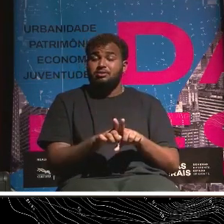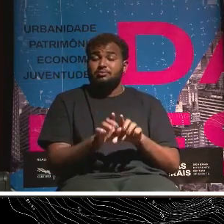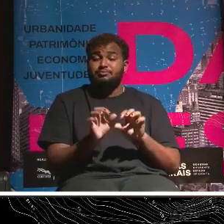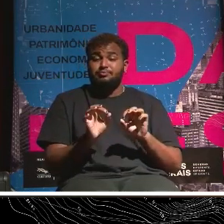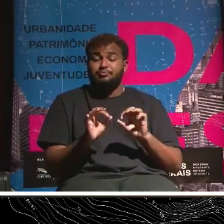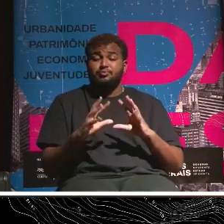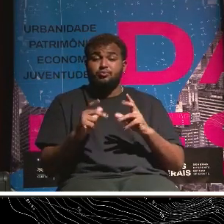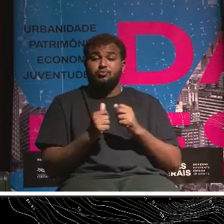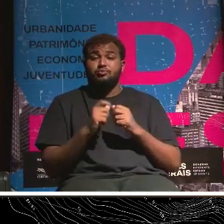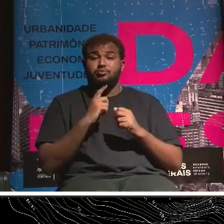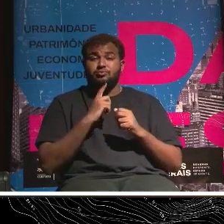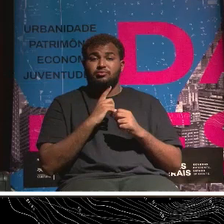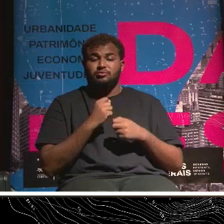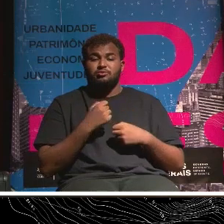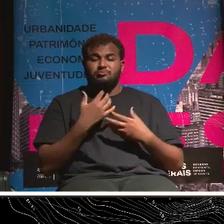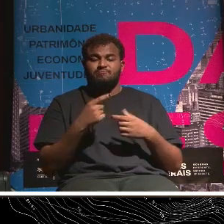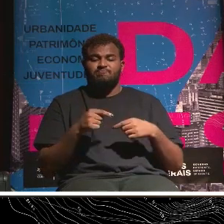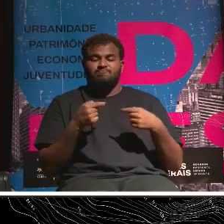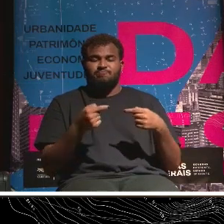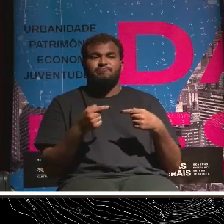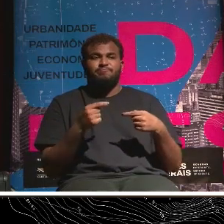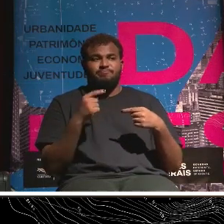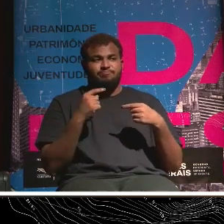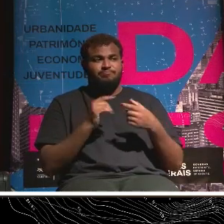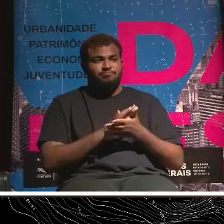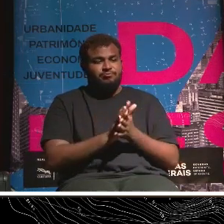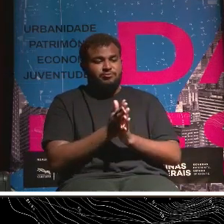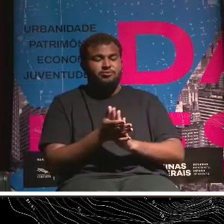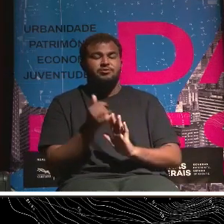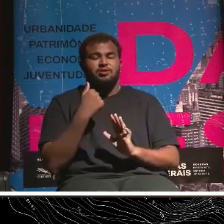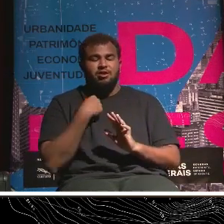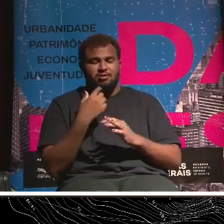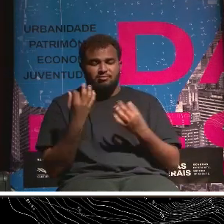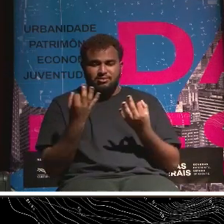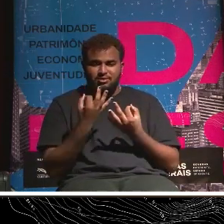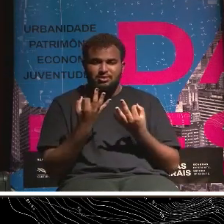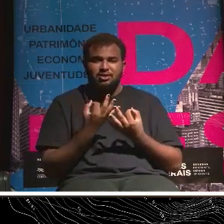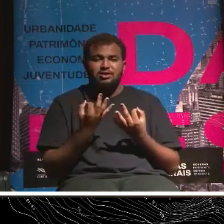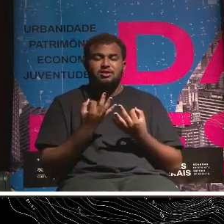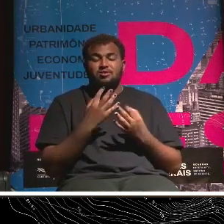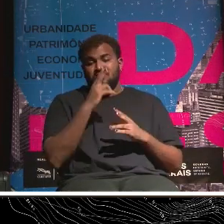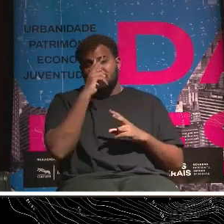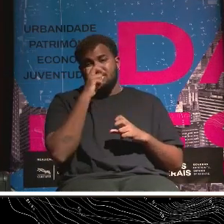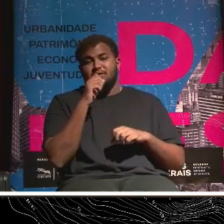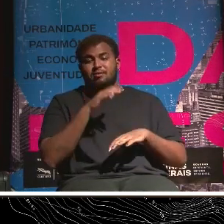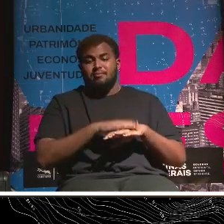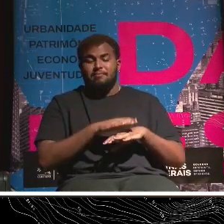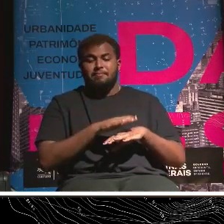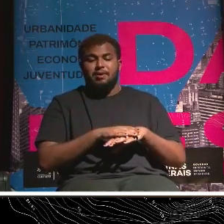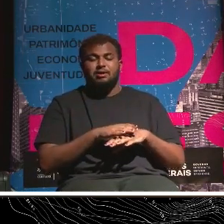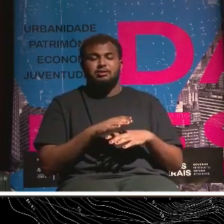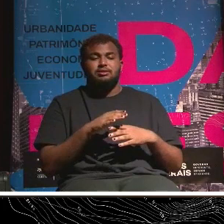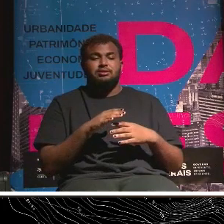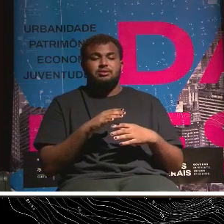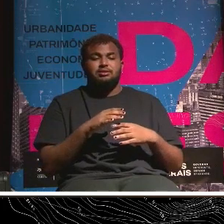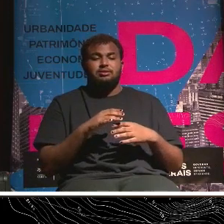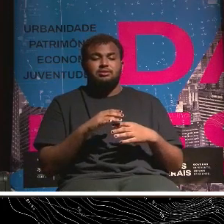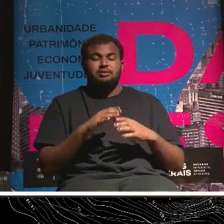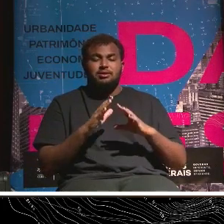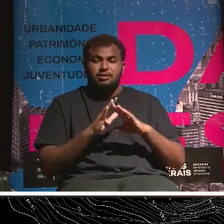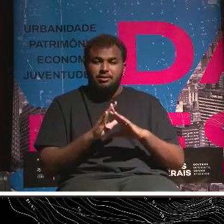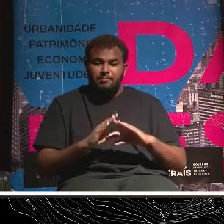mundo que enfrenta algum preconceito tem isso. E aí, claro, de uma maneira mais intensa, de uma maneira mais branda, mas